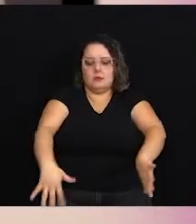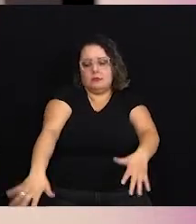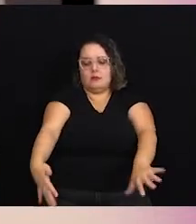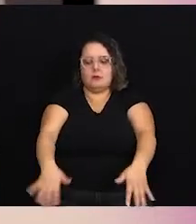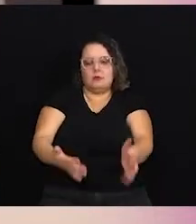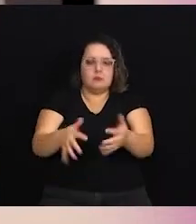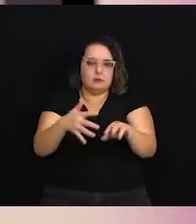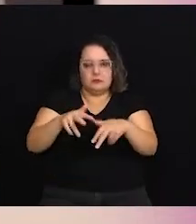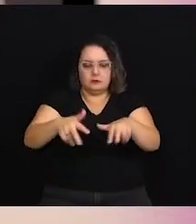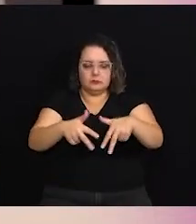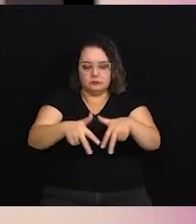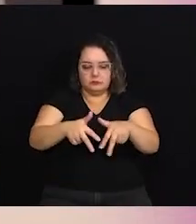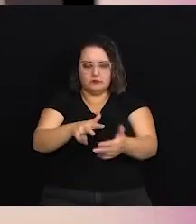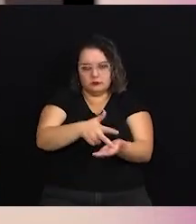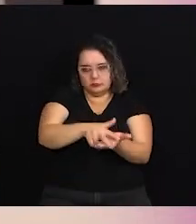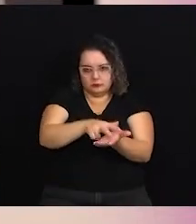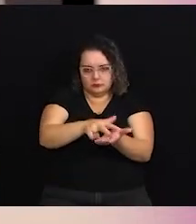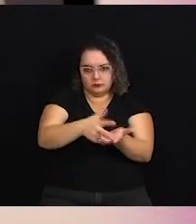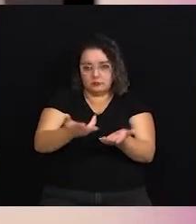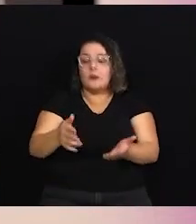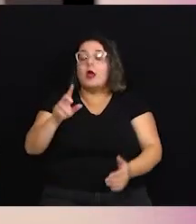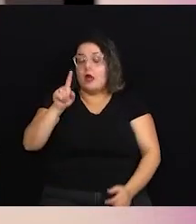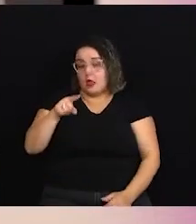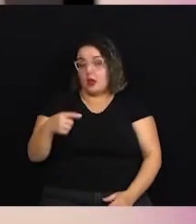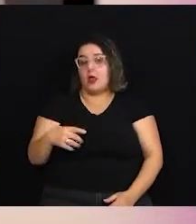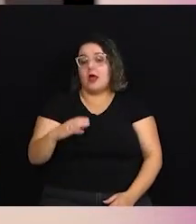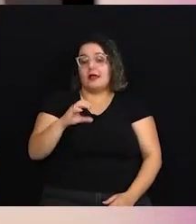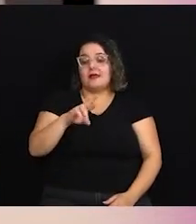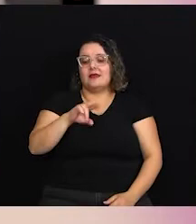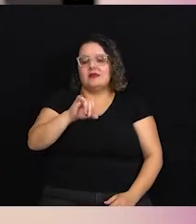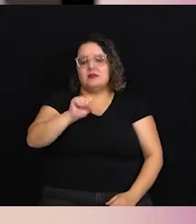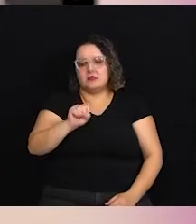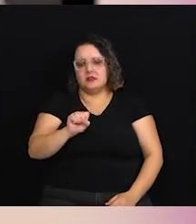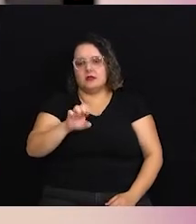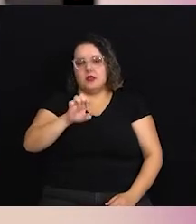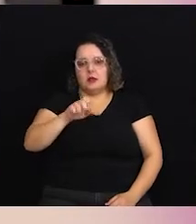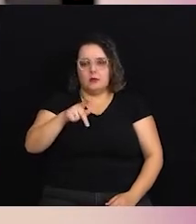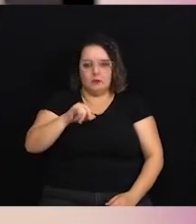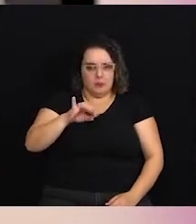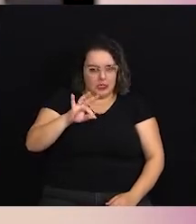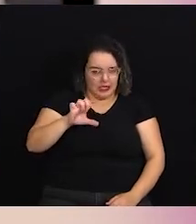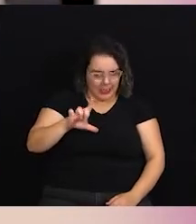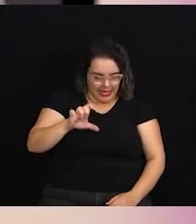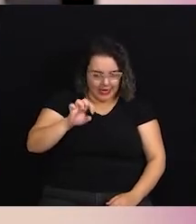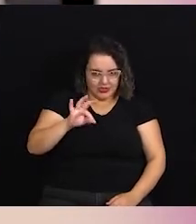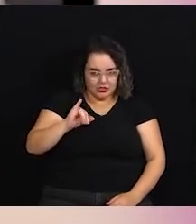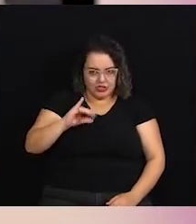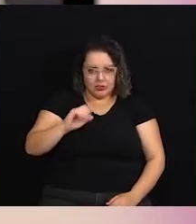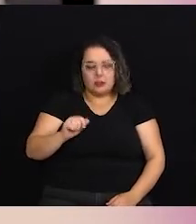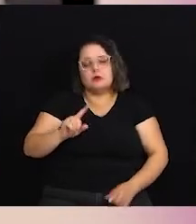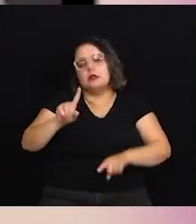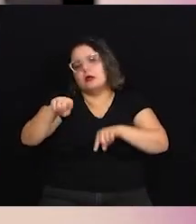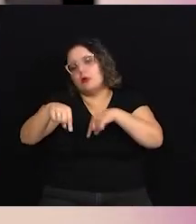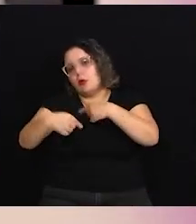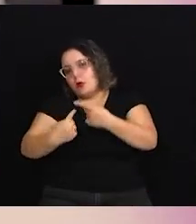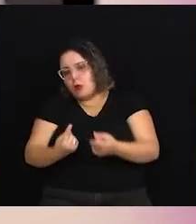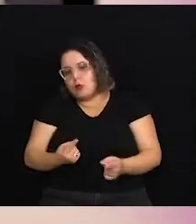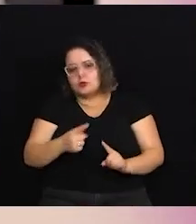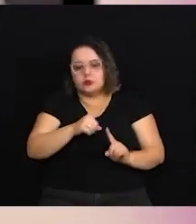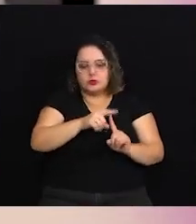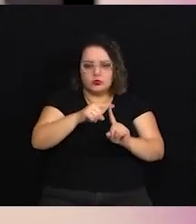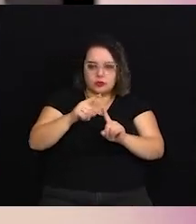braços e pé é um tipo de crise epiléptica nós temos outros tipos de crises epilépticas